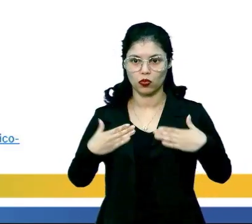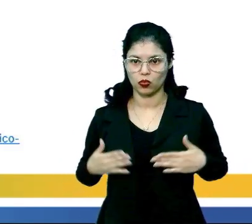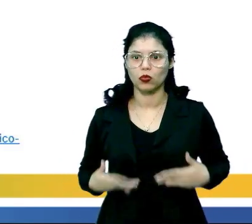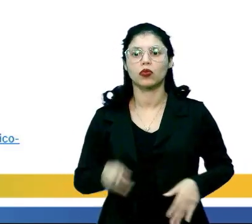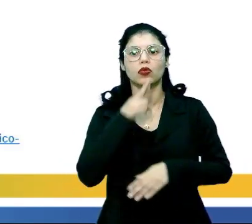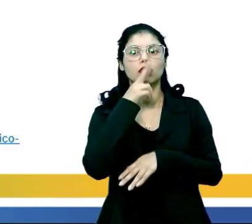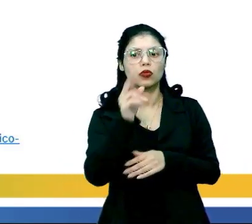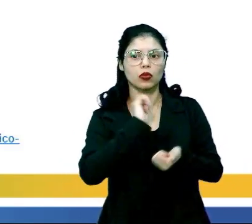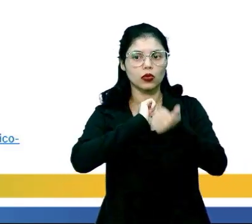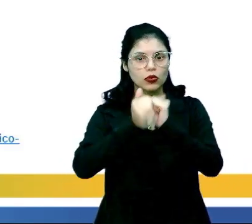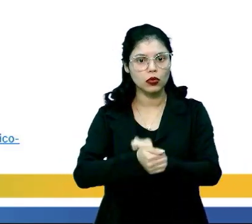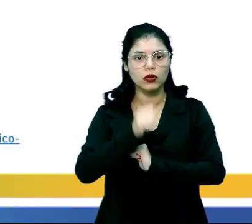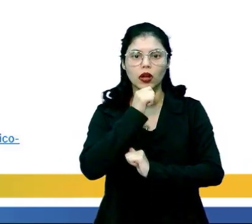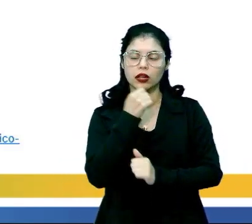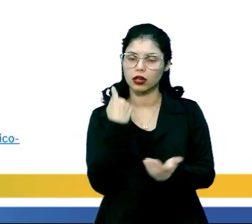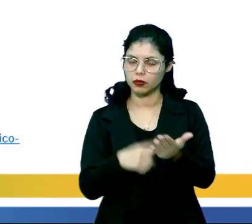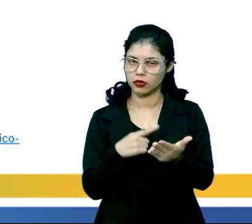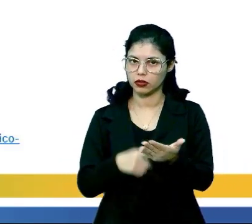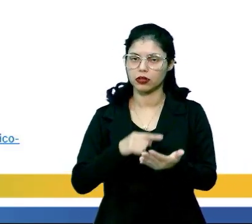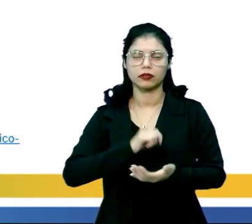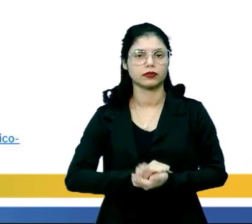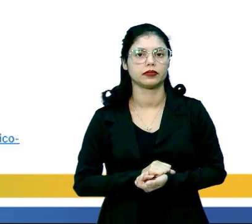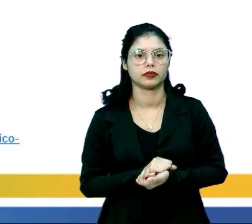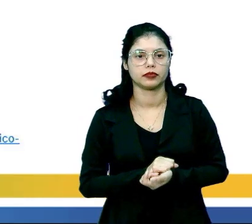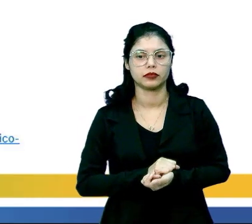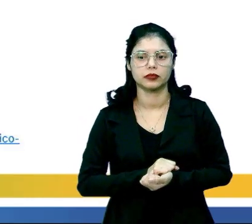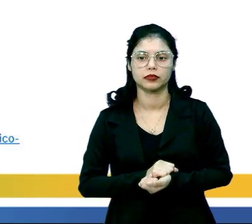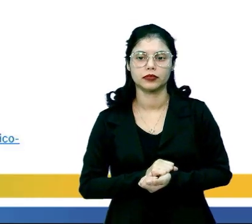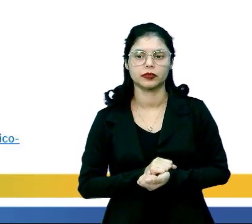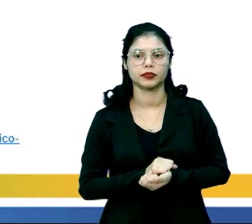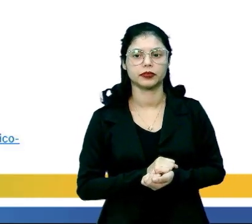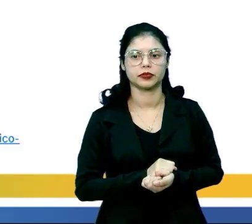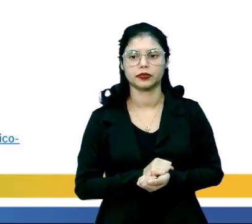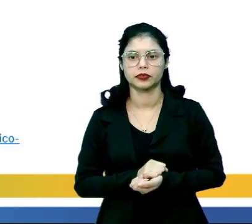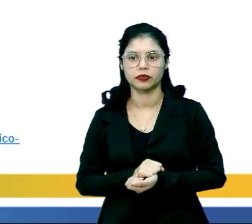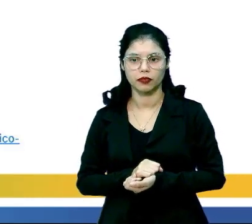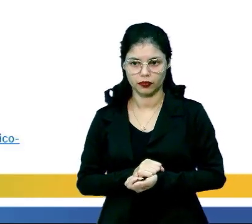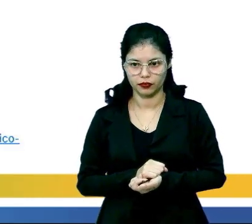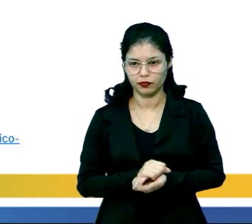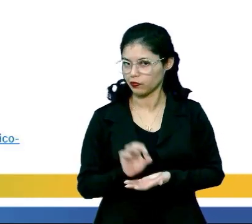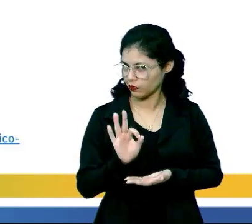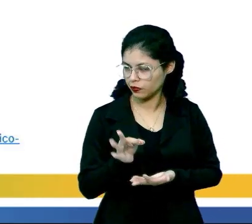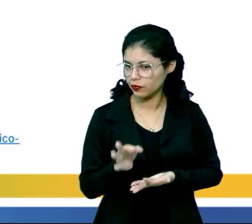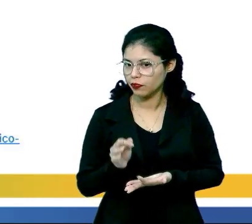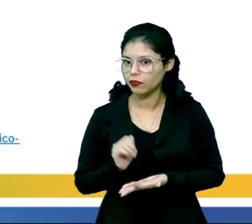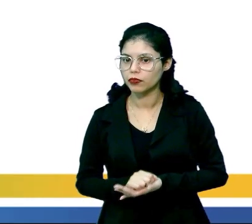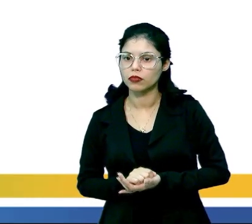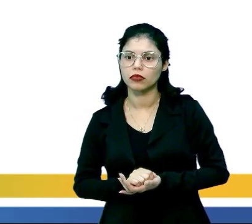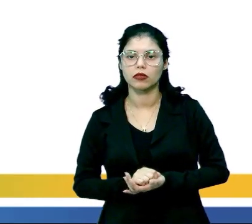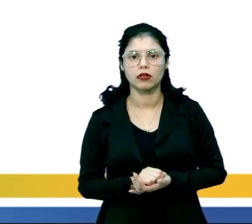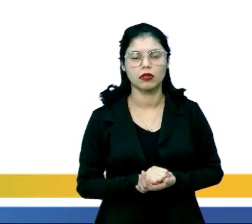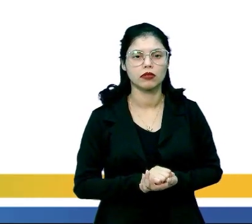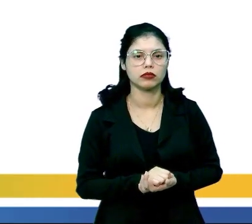corpo e elaborar respostas que adaptam a essas condições. Tá certo?